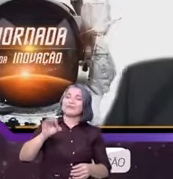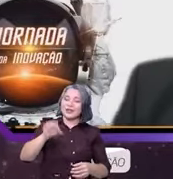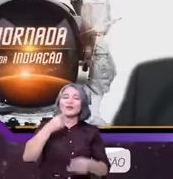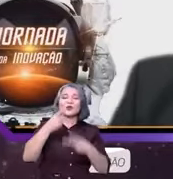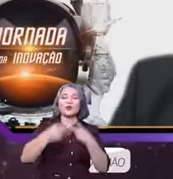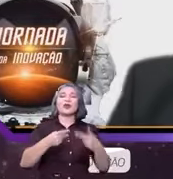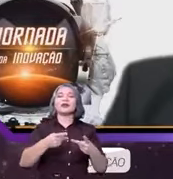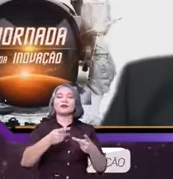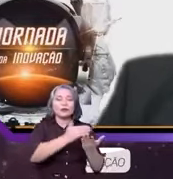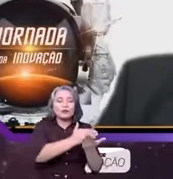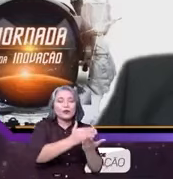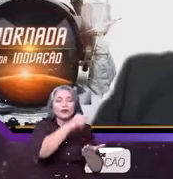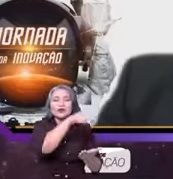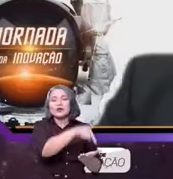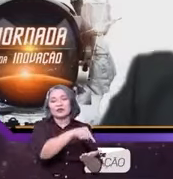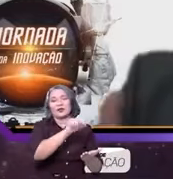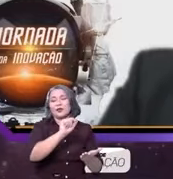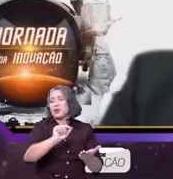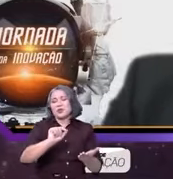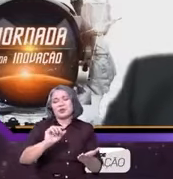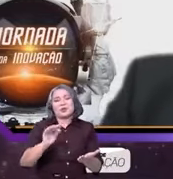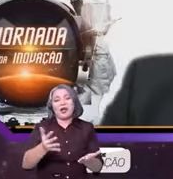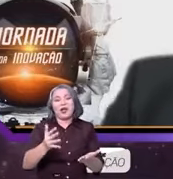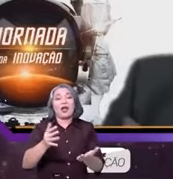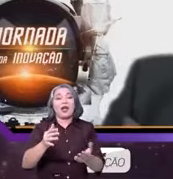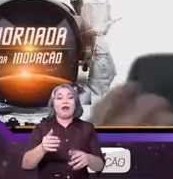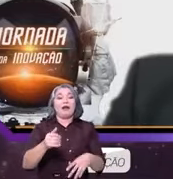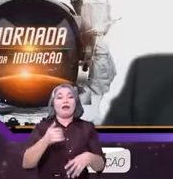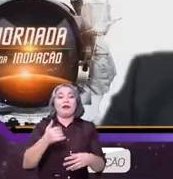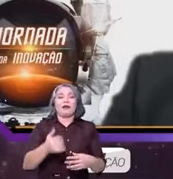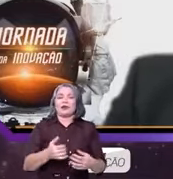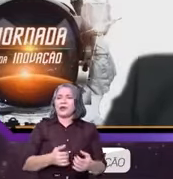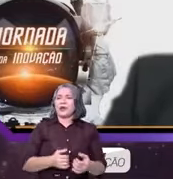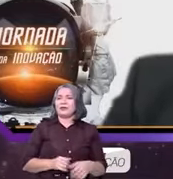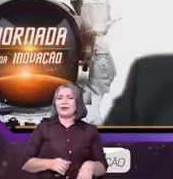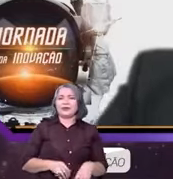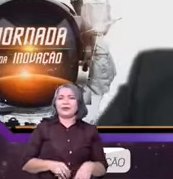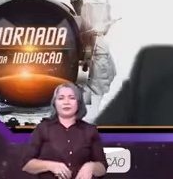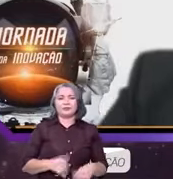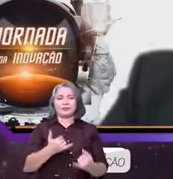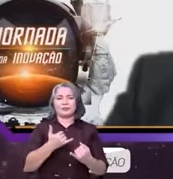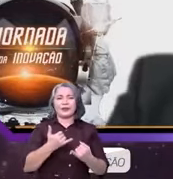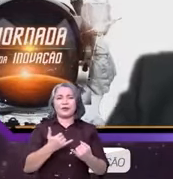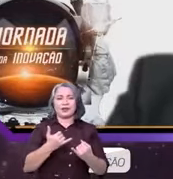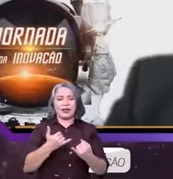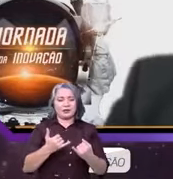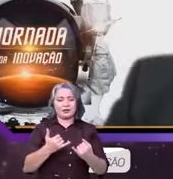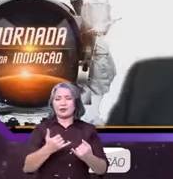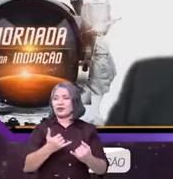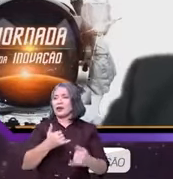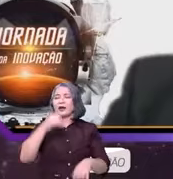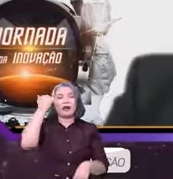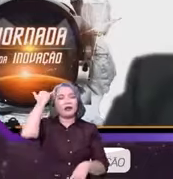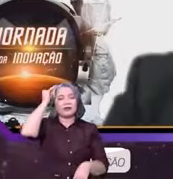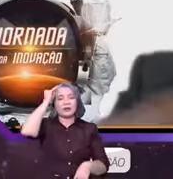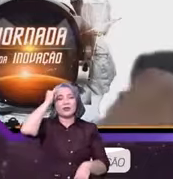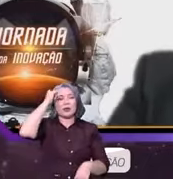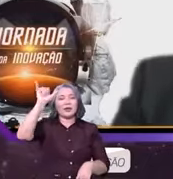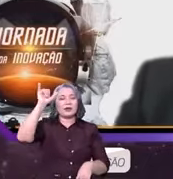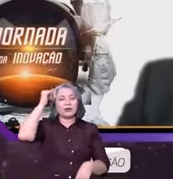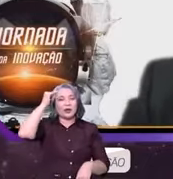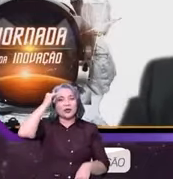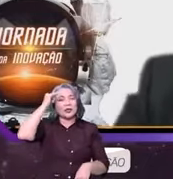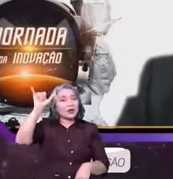exatamente isso. E isso evita aqueles famosos casos de eu desenhar um produto e quando eu entregar o produto não ser mais útil. Por quê?